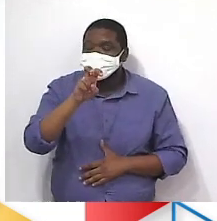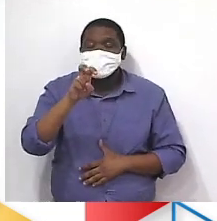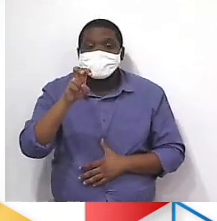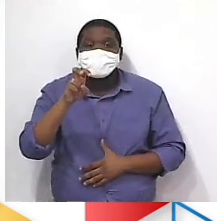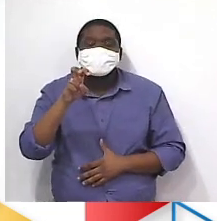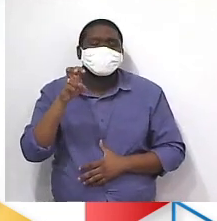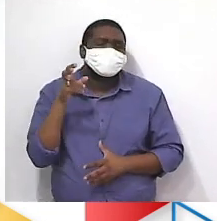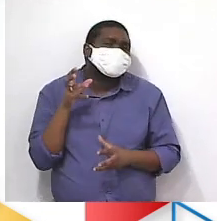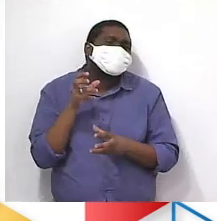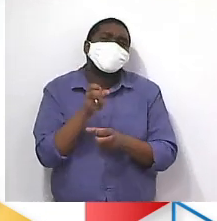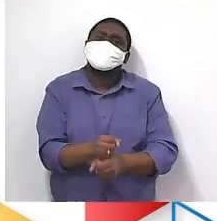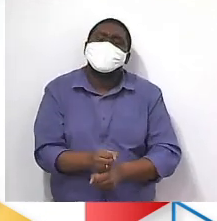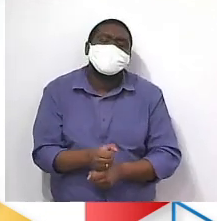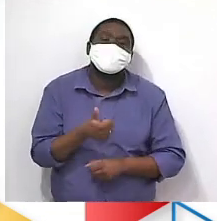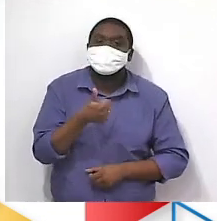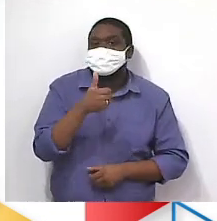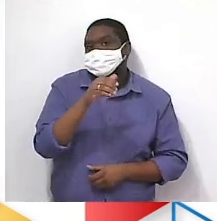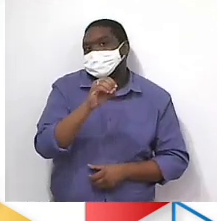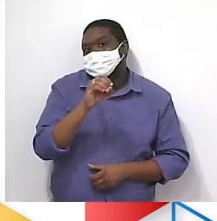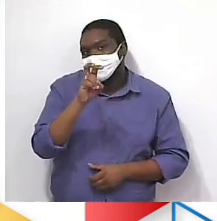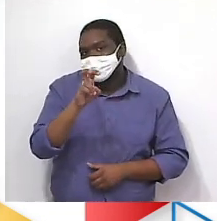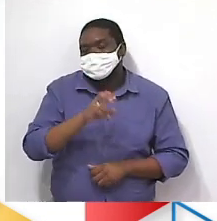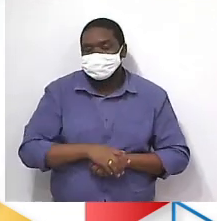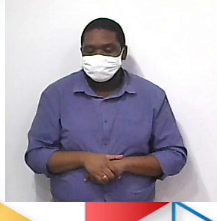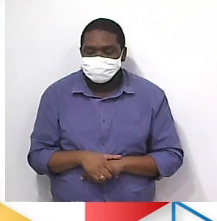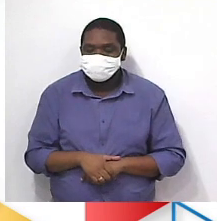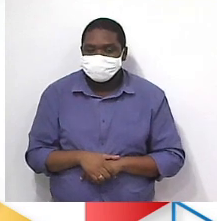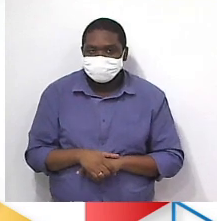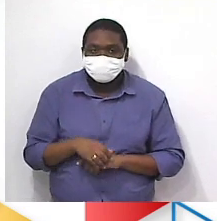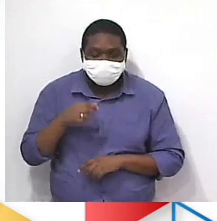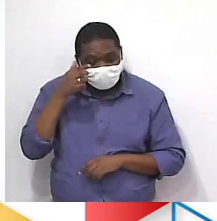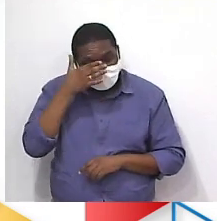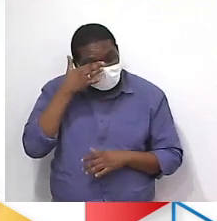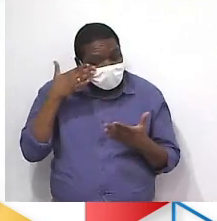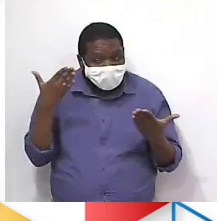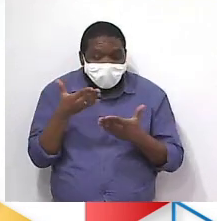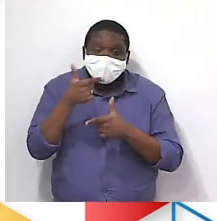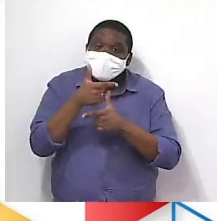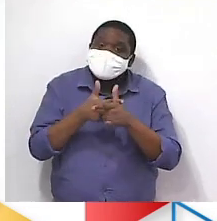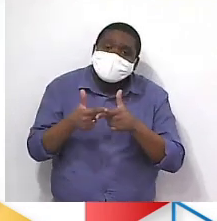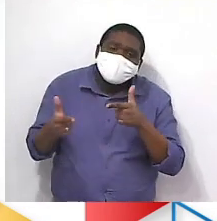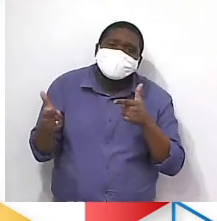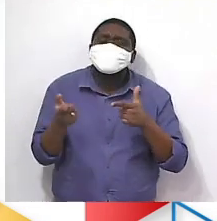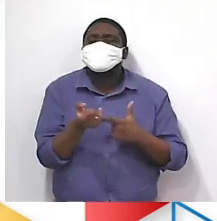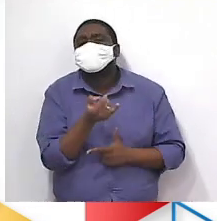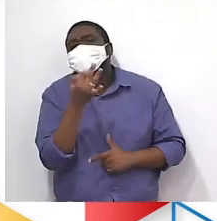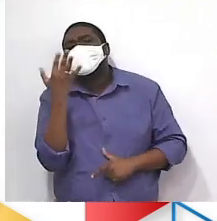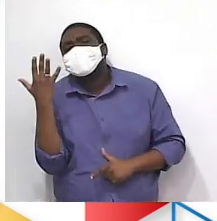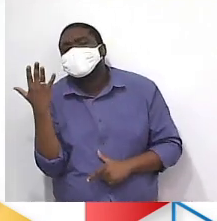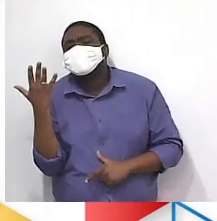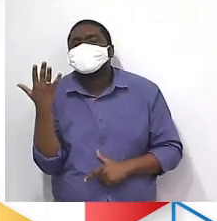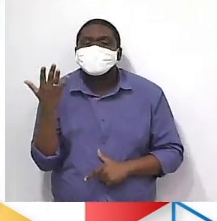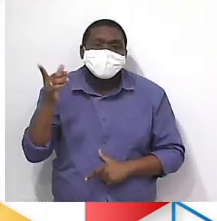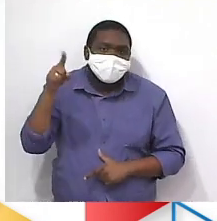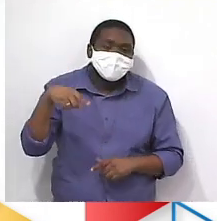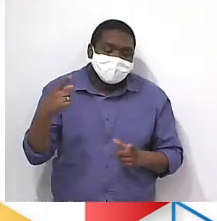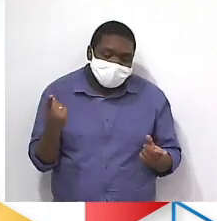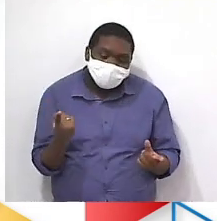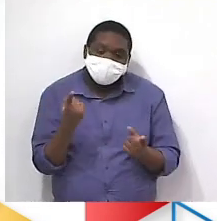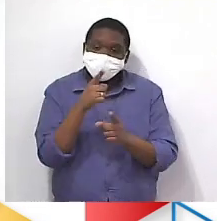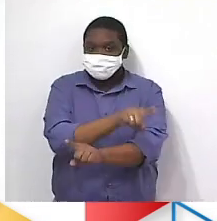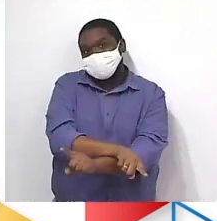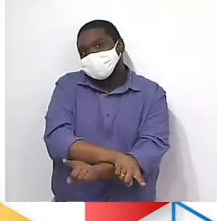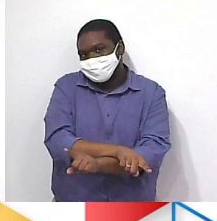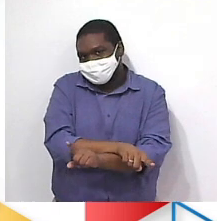dar? Exatamente, 105. Tá bom? Vamos dividir por quanto é 105? Você já sabe, o inverso da multiplicação